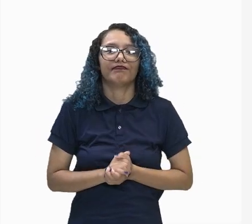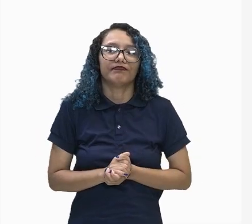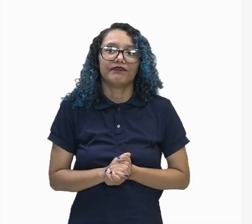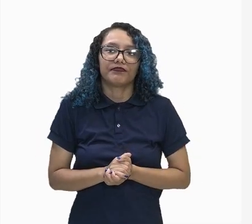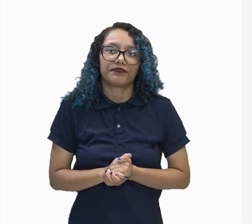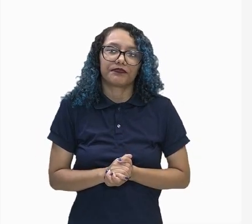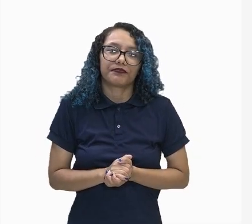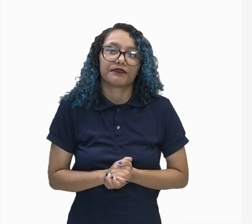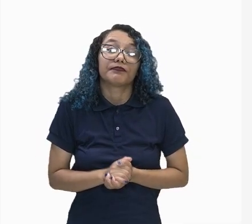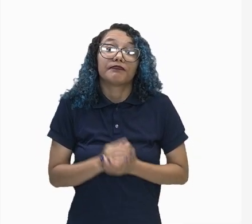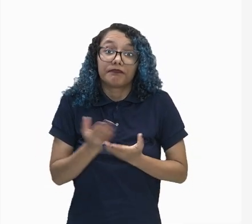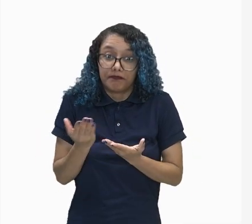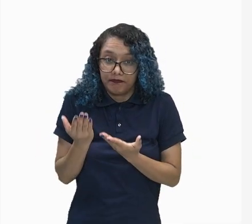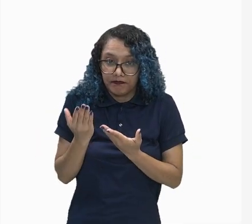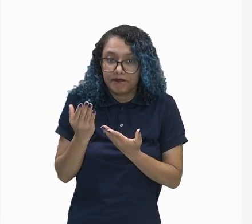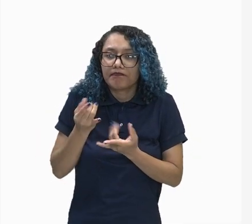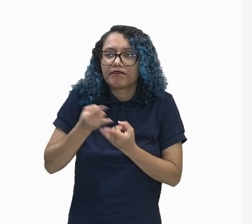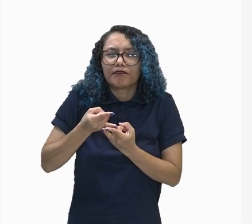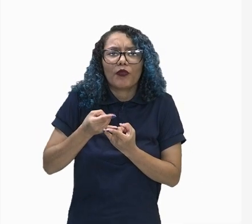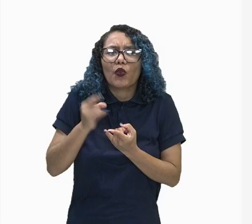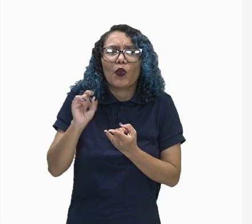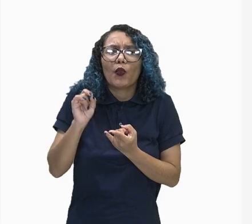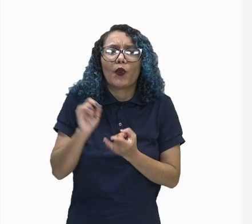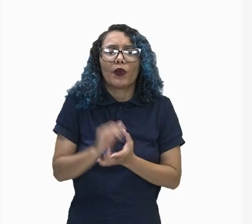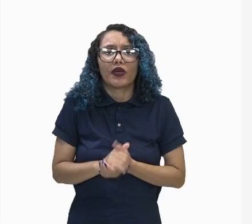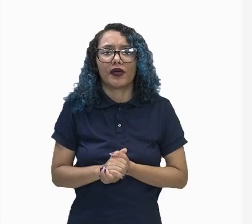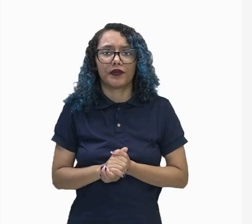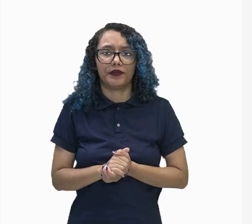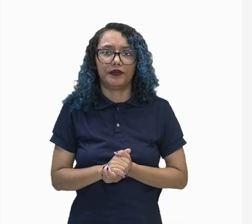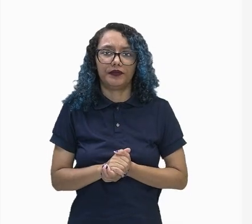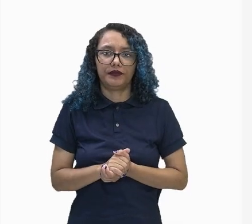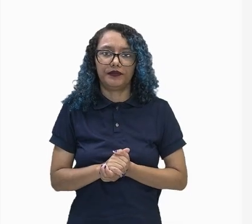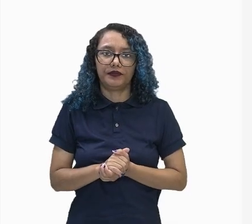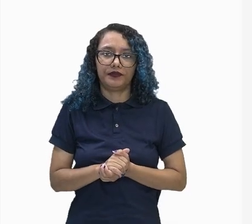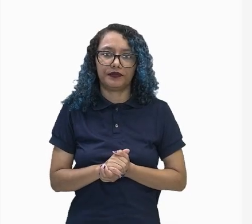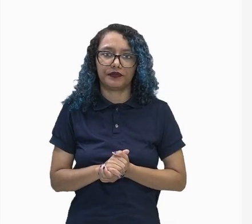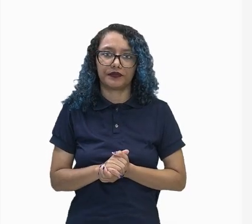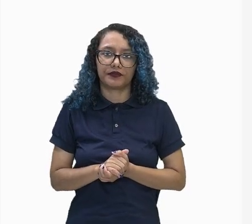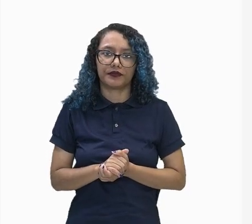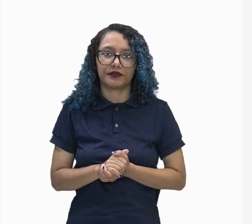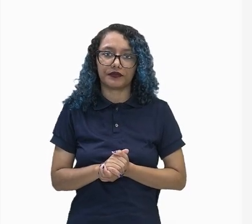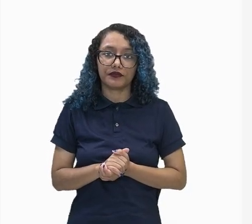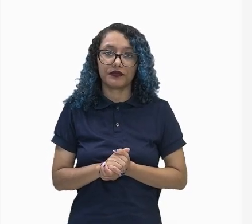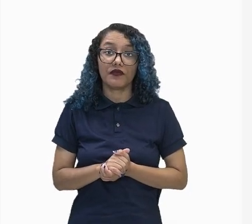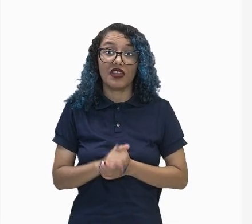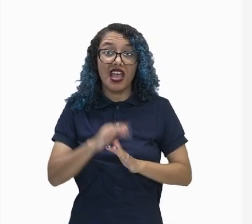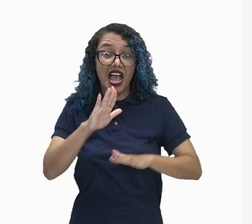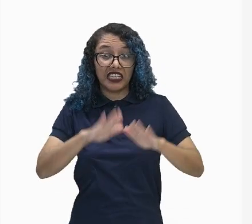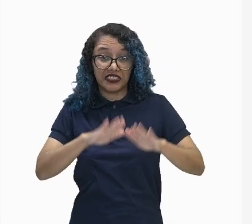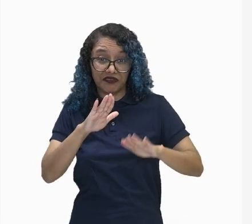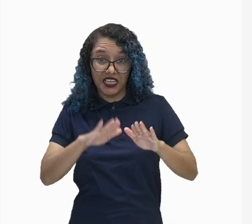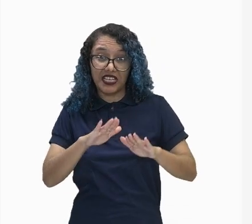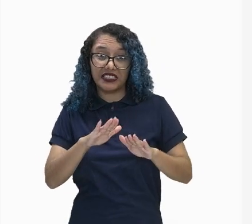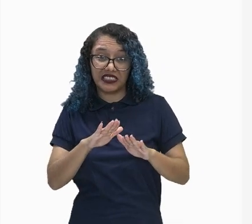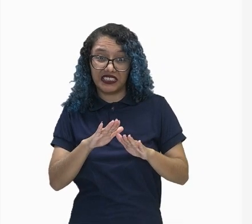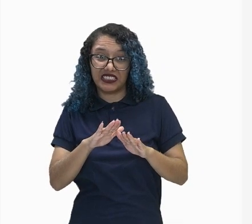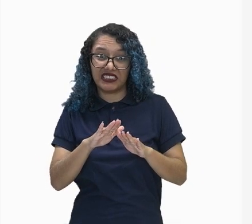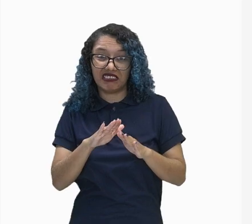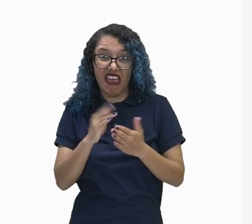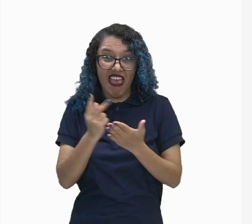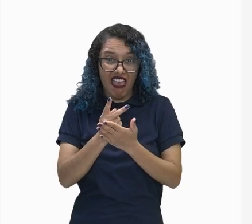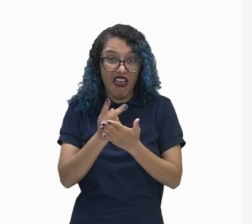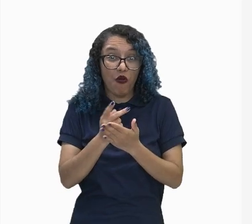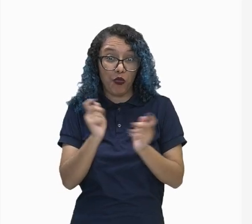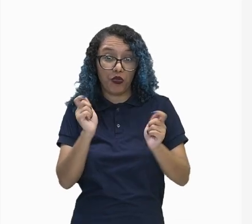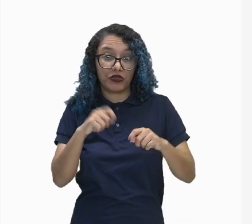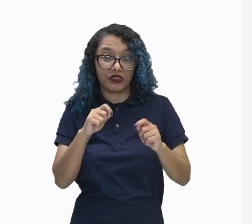esses preservativos, gente, eles têm um alto índice, aliás, eles têm um índice de falha que varia entre 3% a